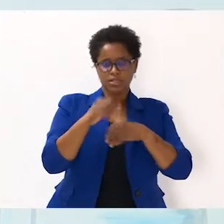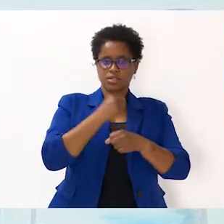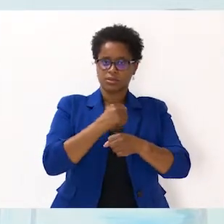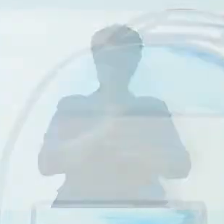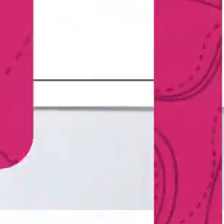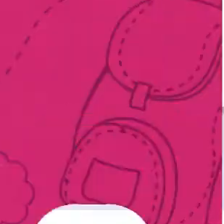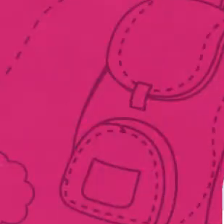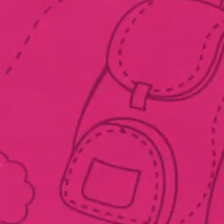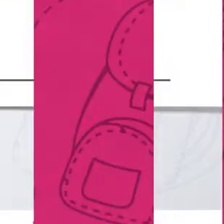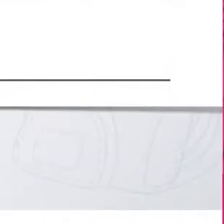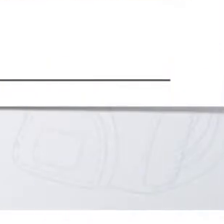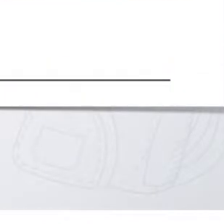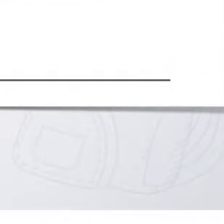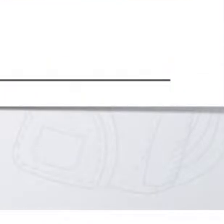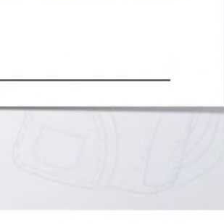exercício.